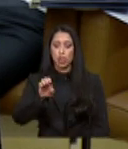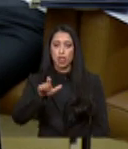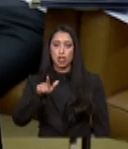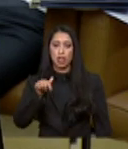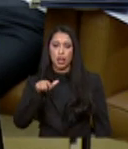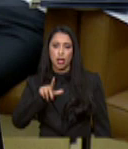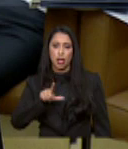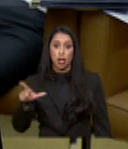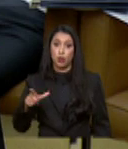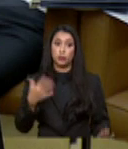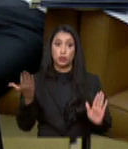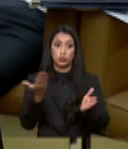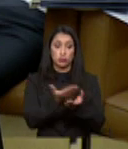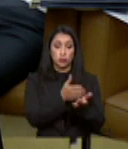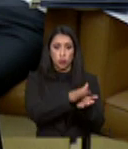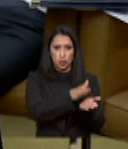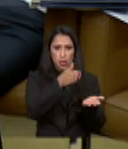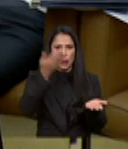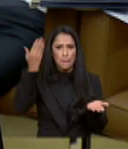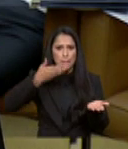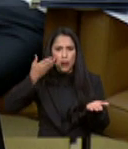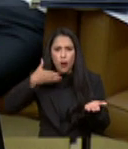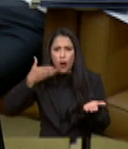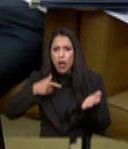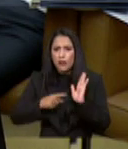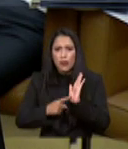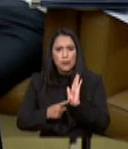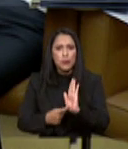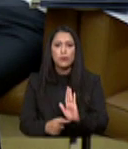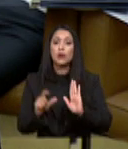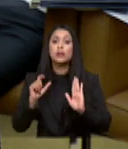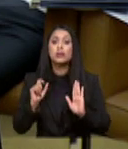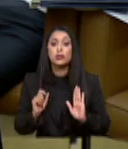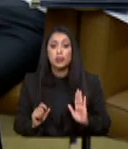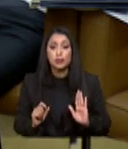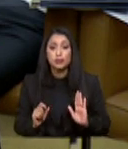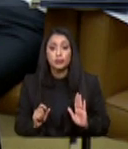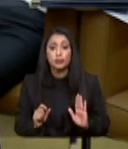farto, nos autos, o material probatório que demonstra que